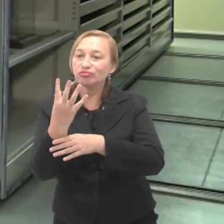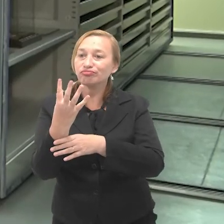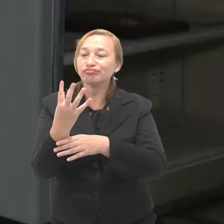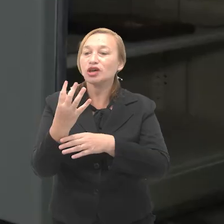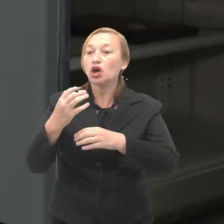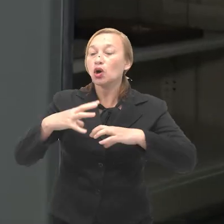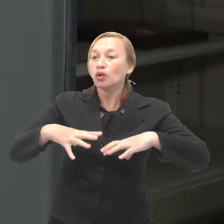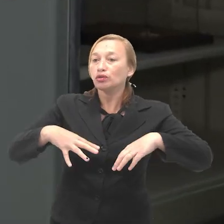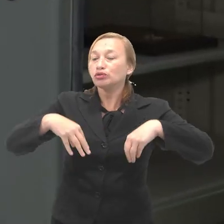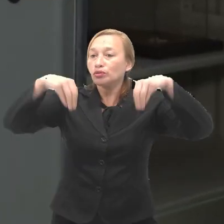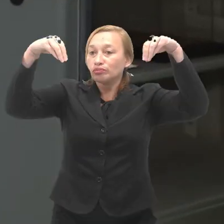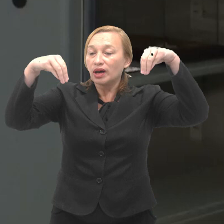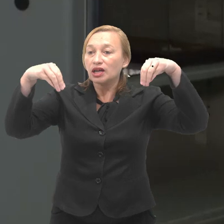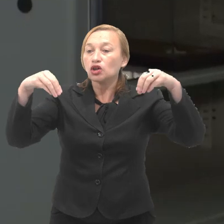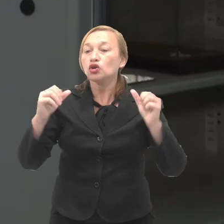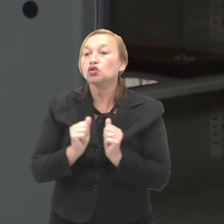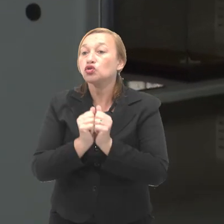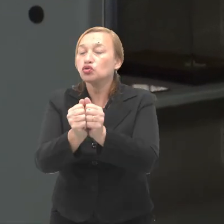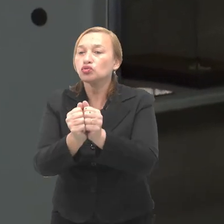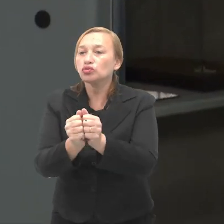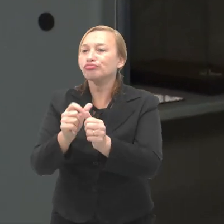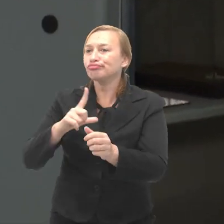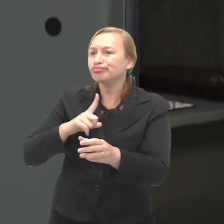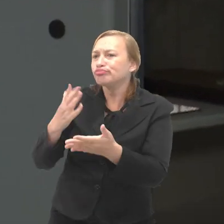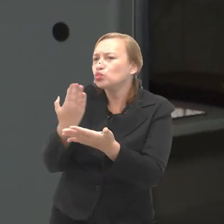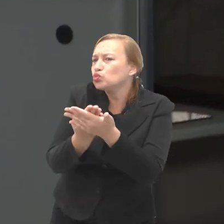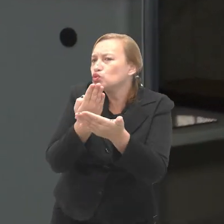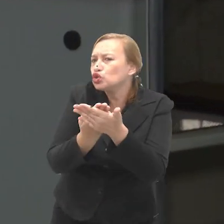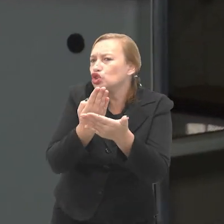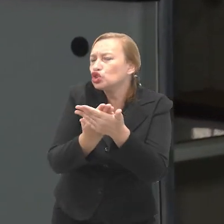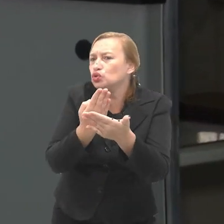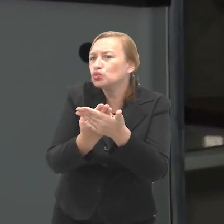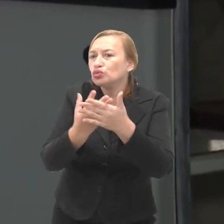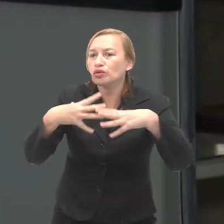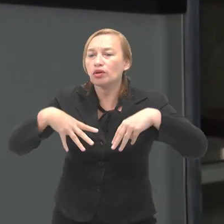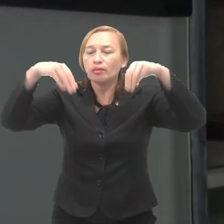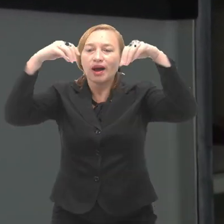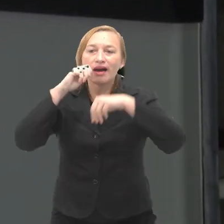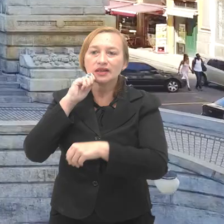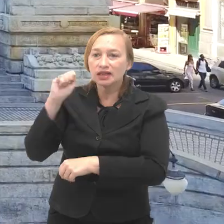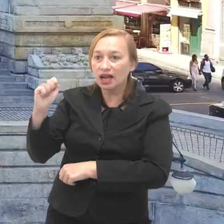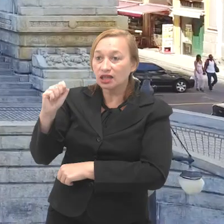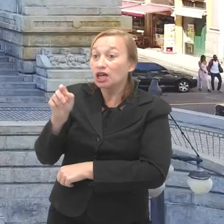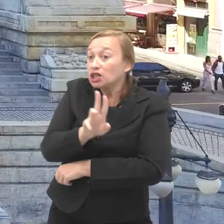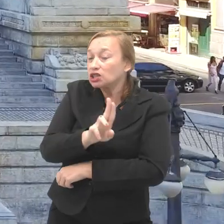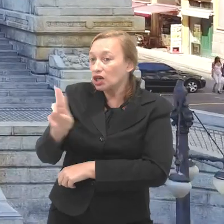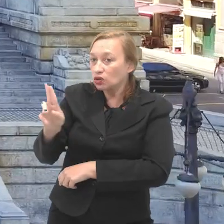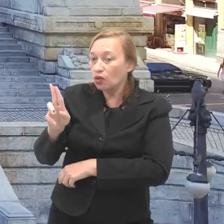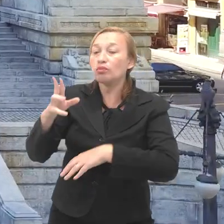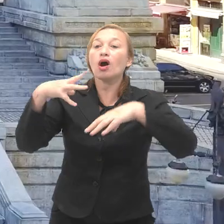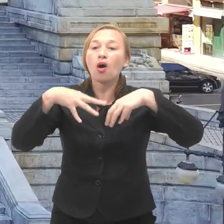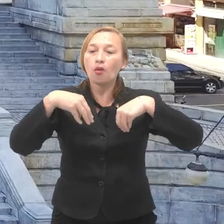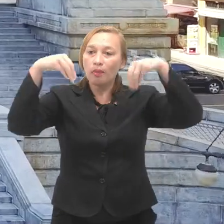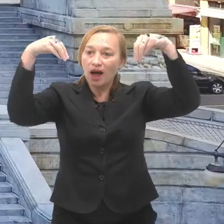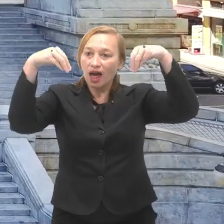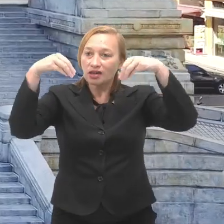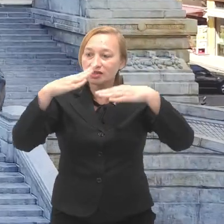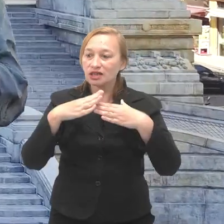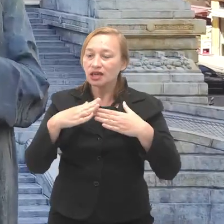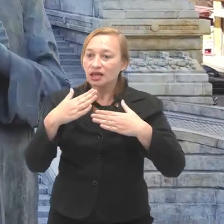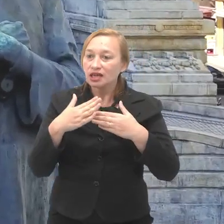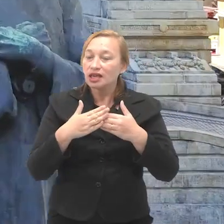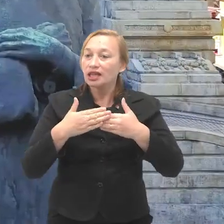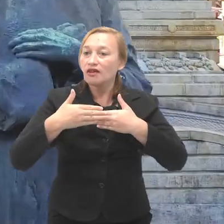dos mundos da arte à época. Junto, nós temos ali o estudo do Monumento a Tiradentes, que dá nome ao palácio que